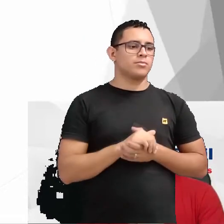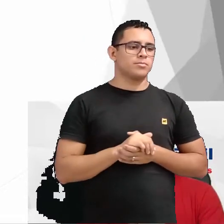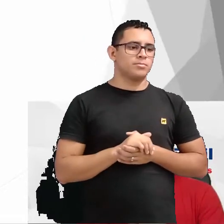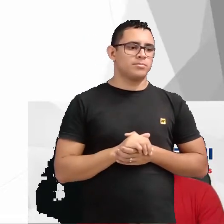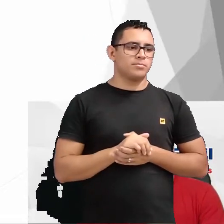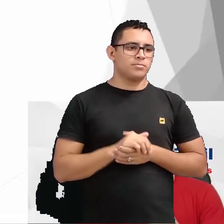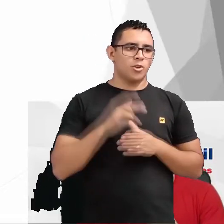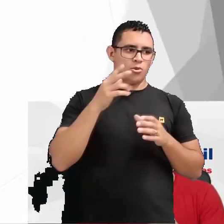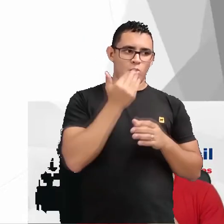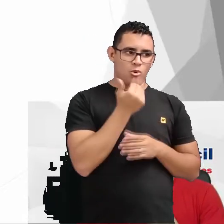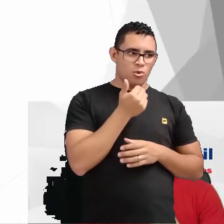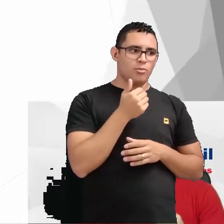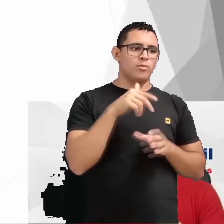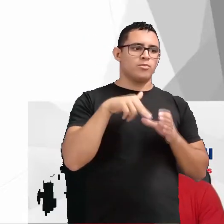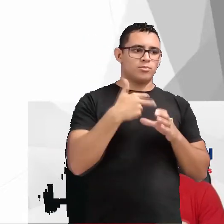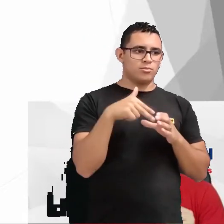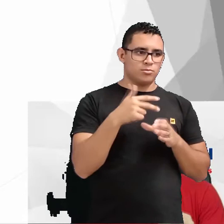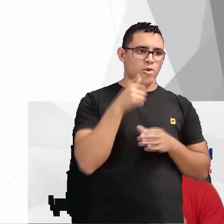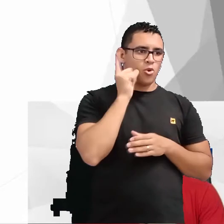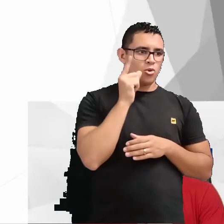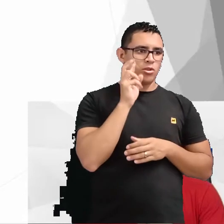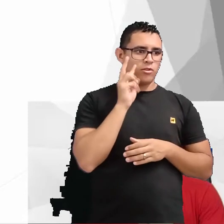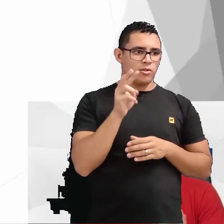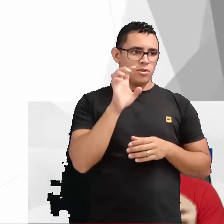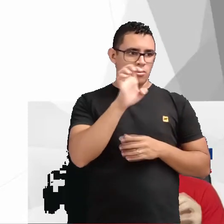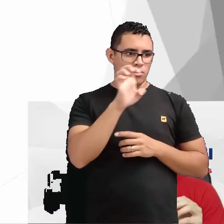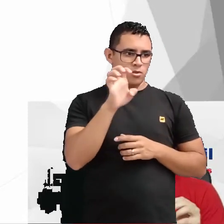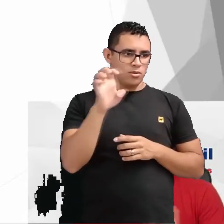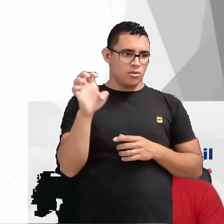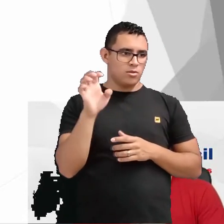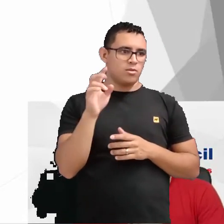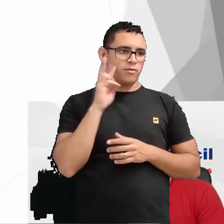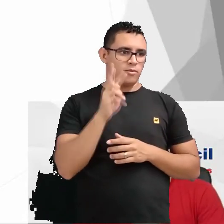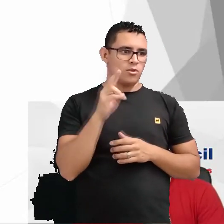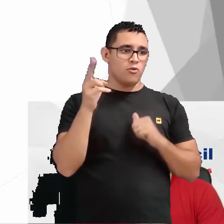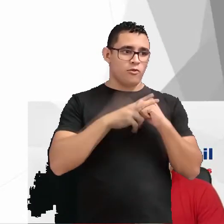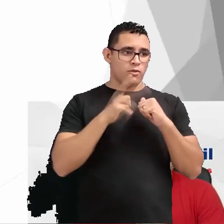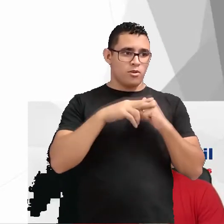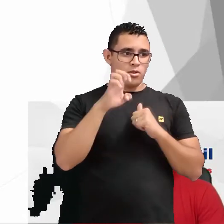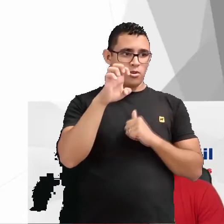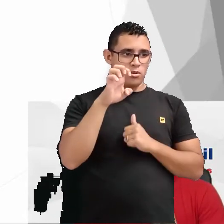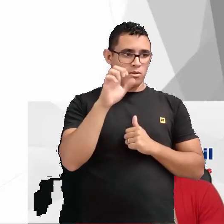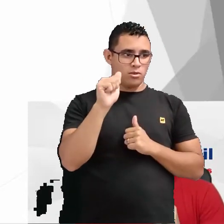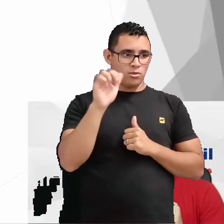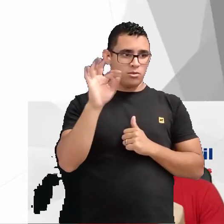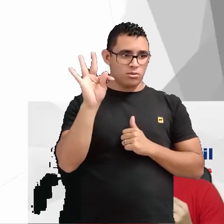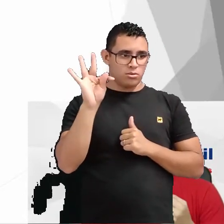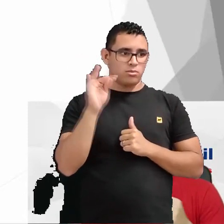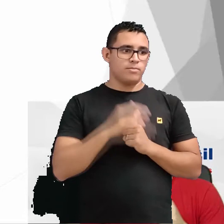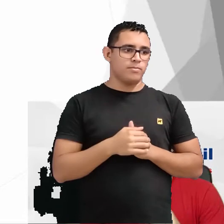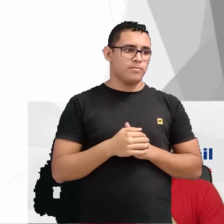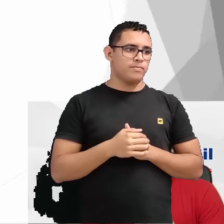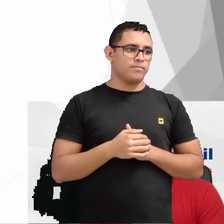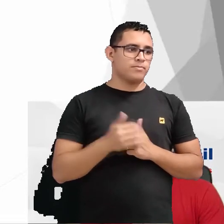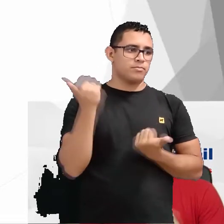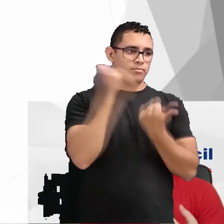vez ontem. Então, olhando na listinha aí, na letra E, encontraram o verbo eat? Encontraram, né? Qual é o passado